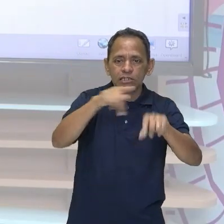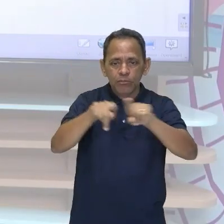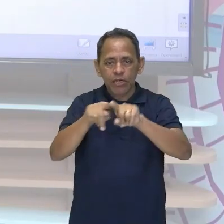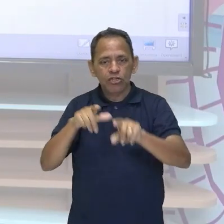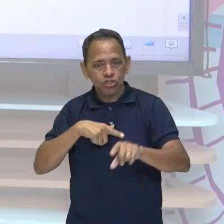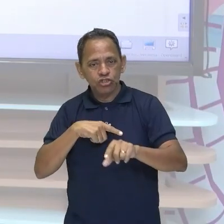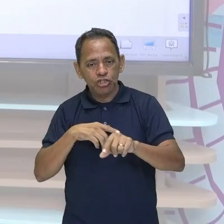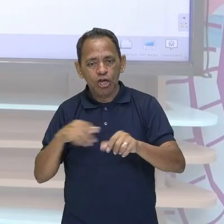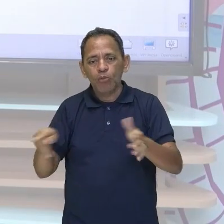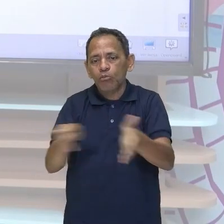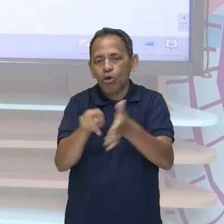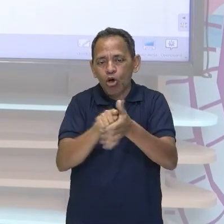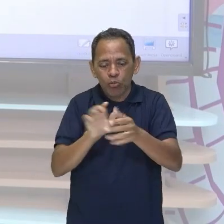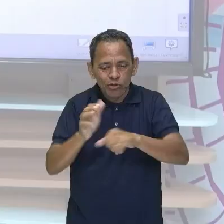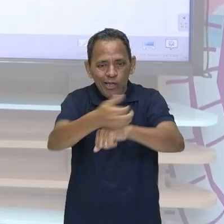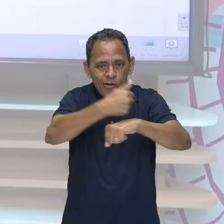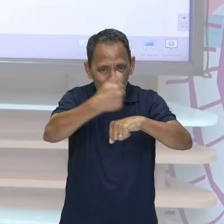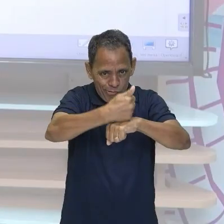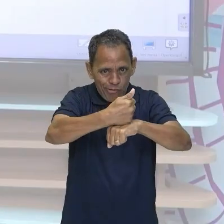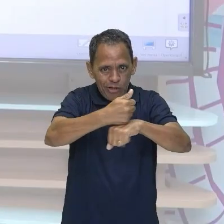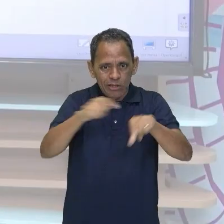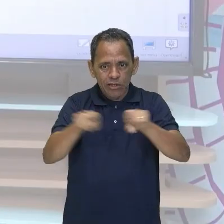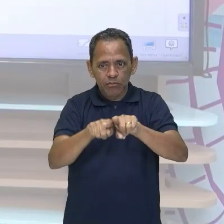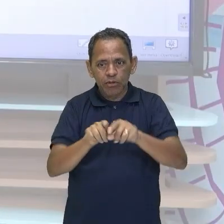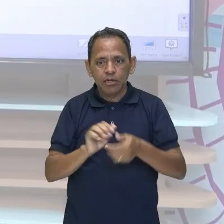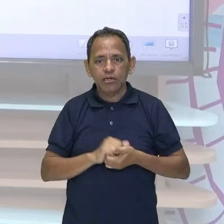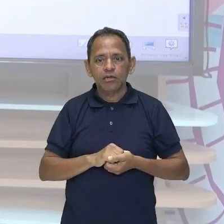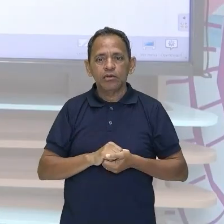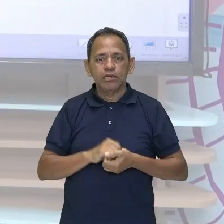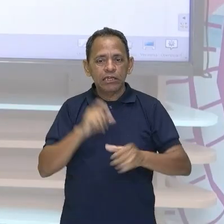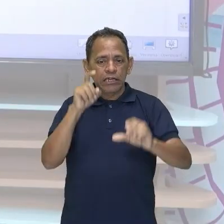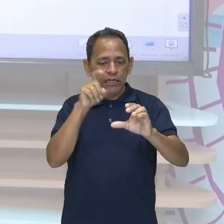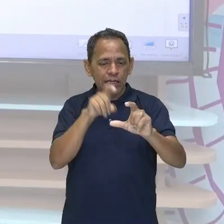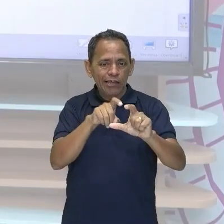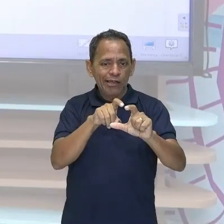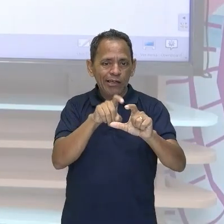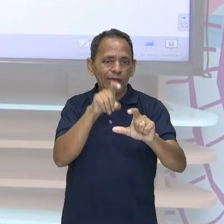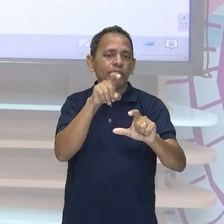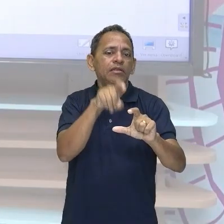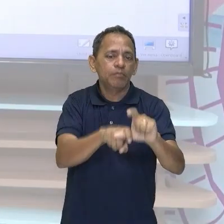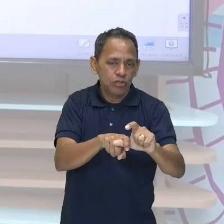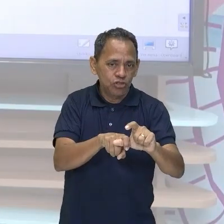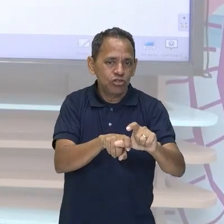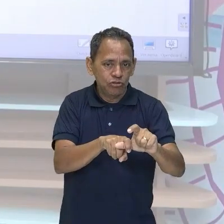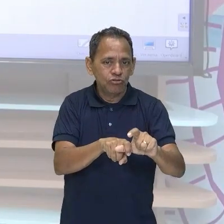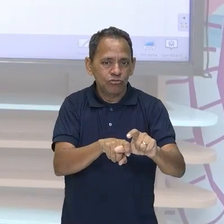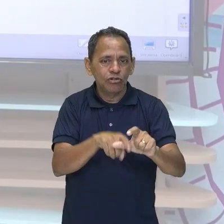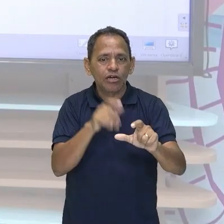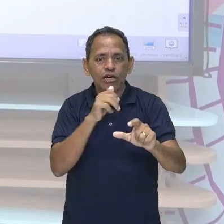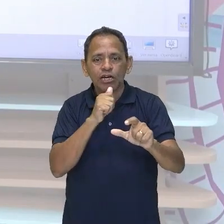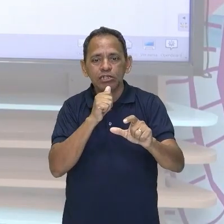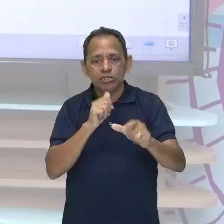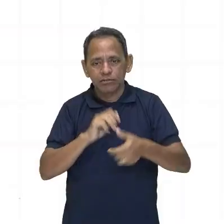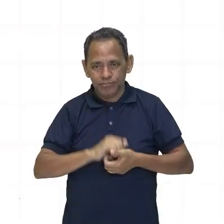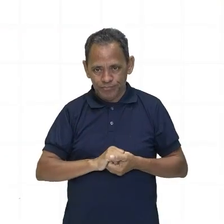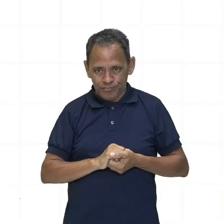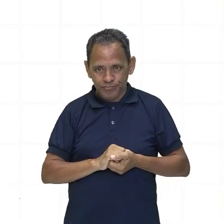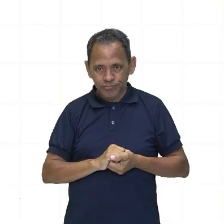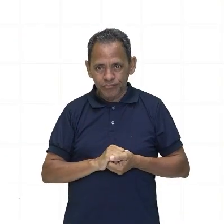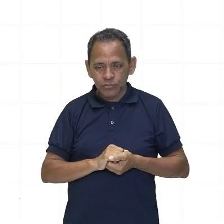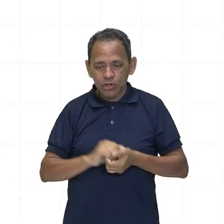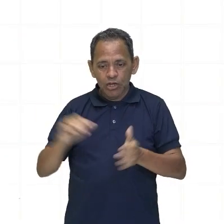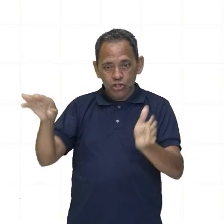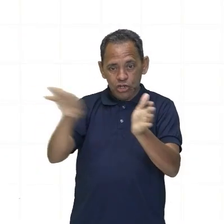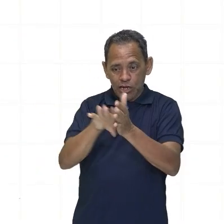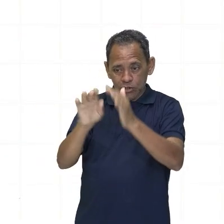né? Ainda não eram países independentes, tá bom? E aí nós temos que, com a chegada de imigrantes ao Brasil,